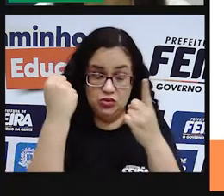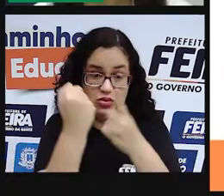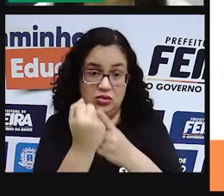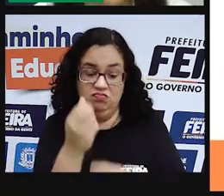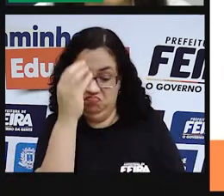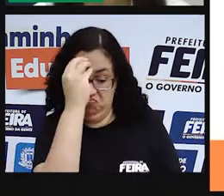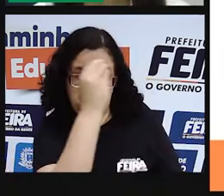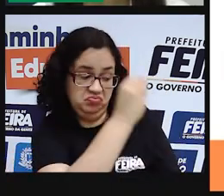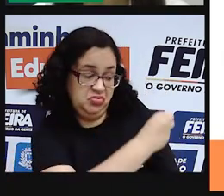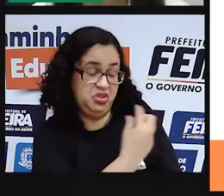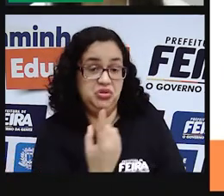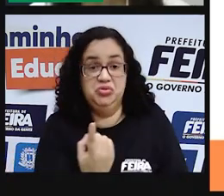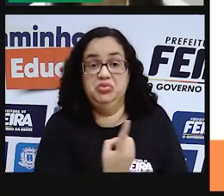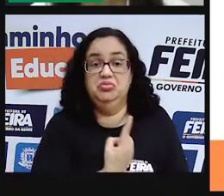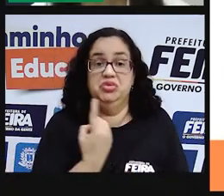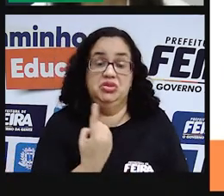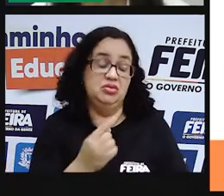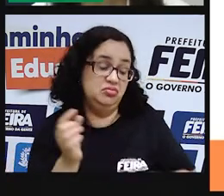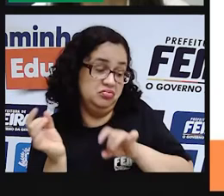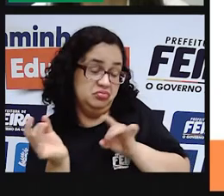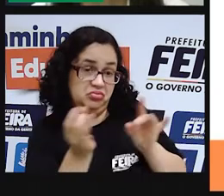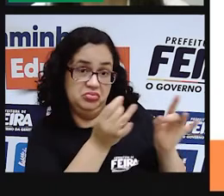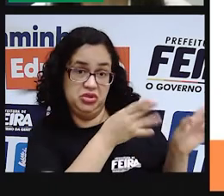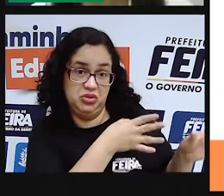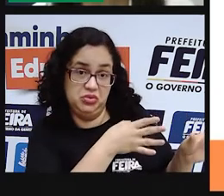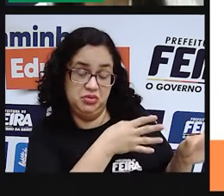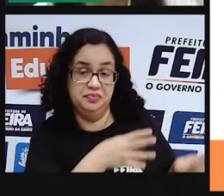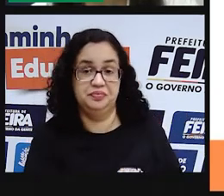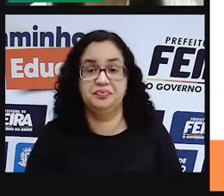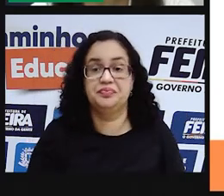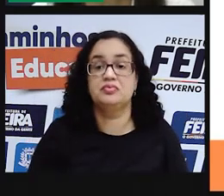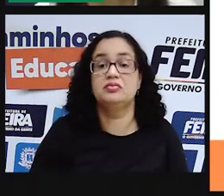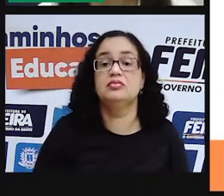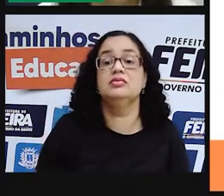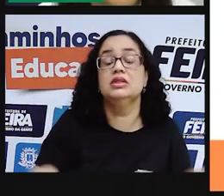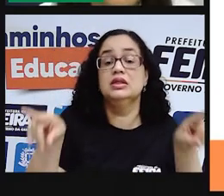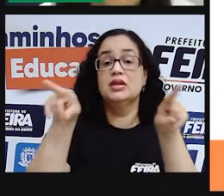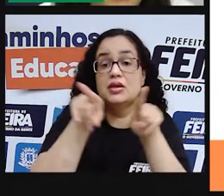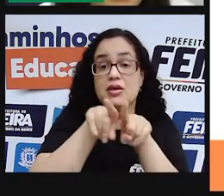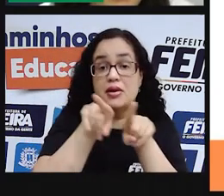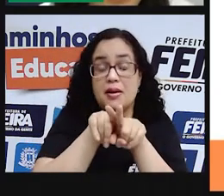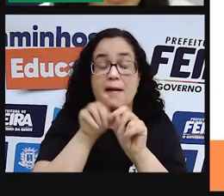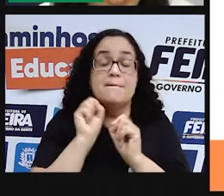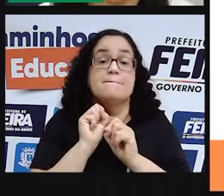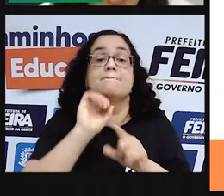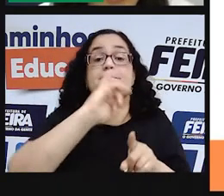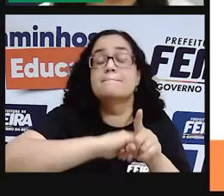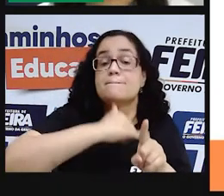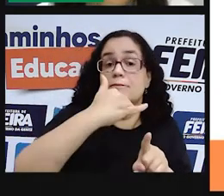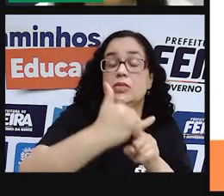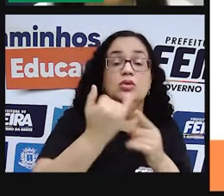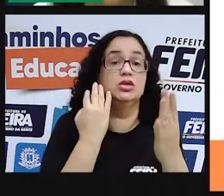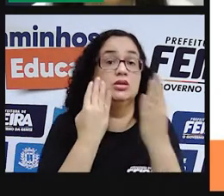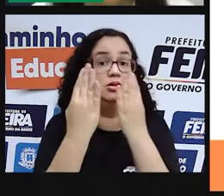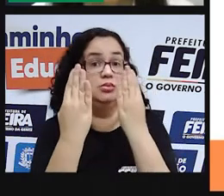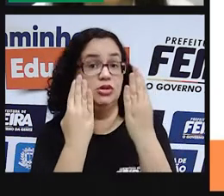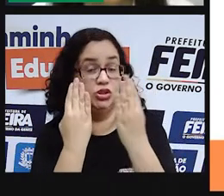ignorar, isolar e excluir. Vamos também falar aí do bullying